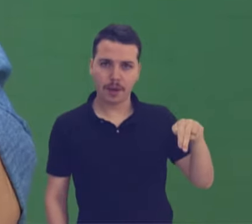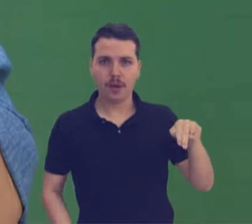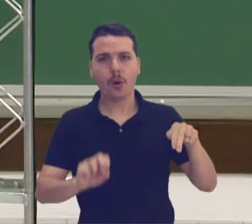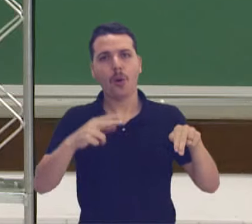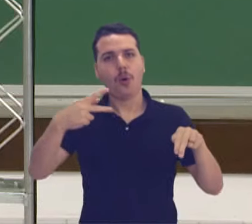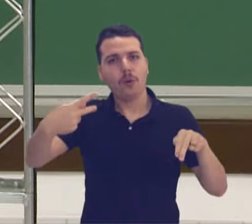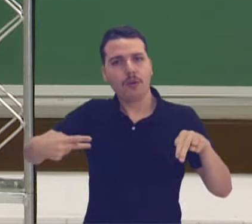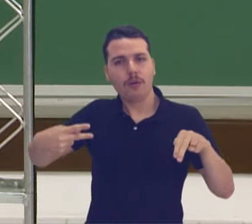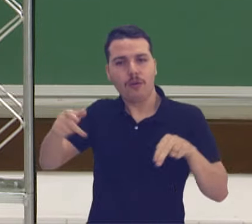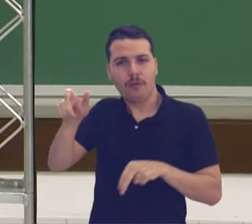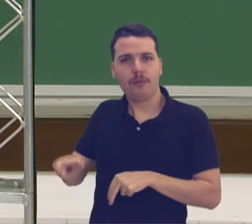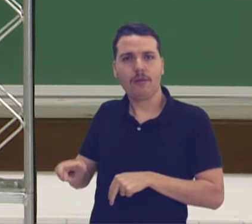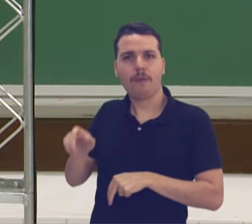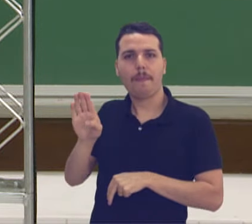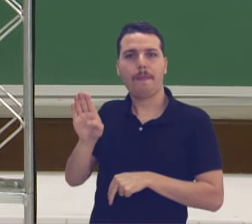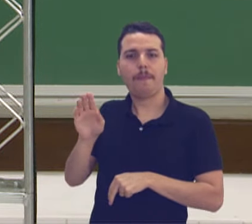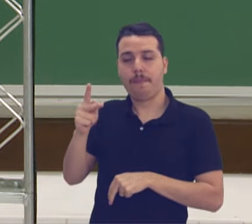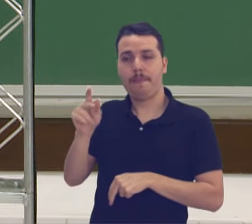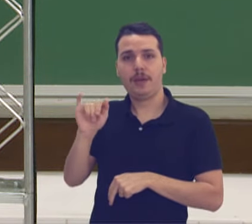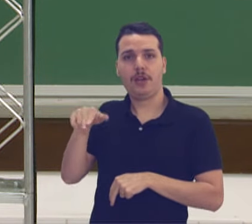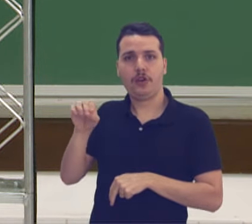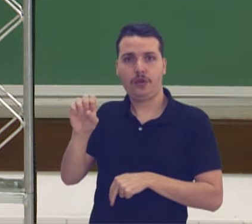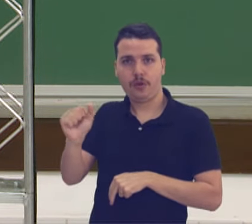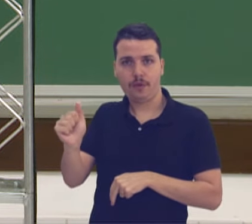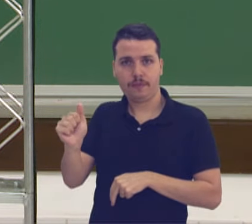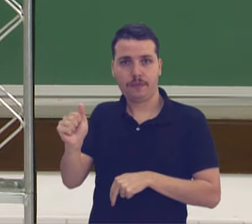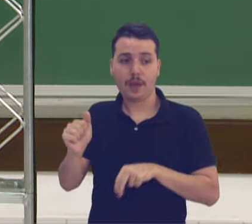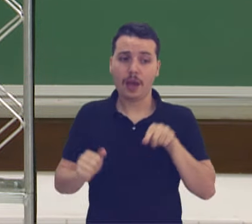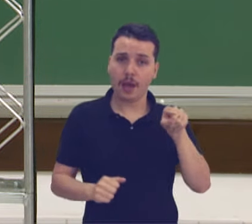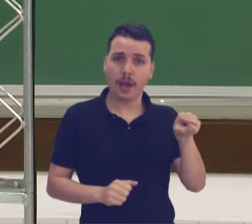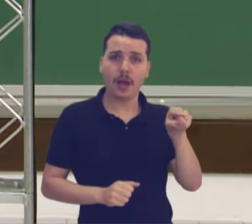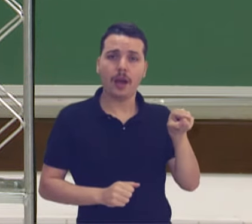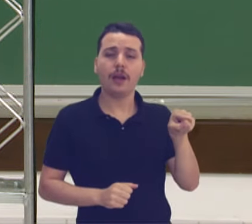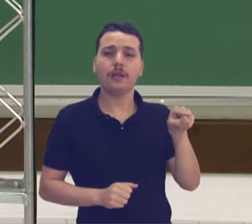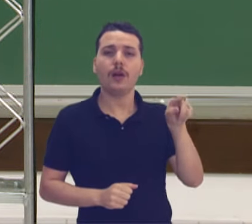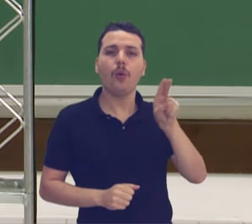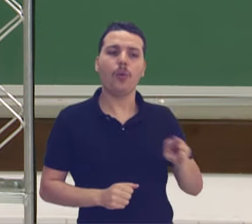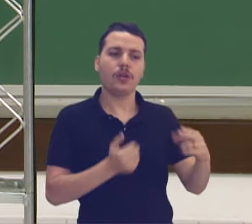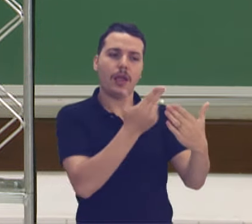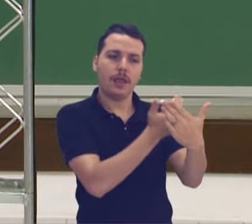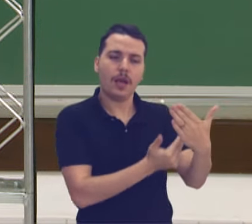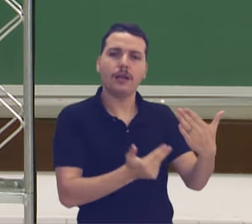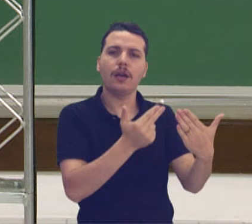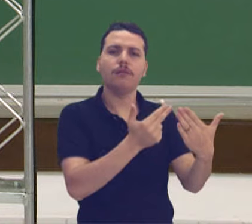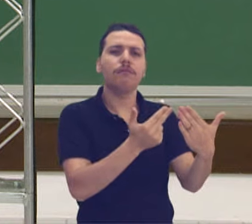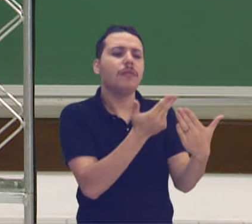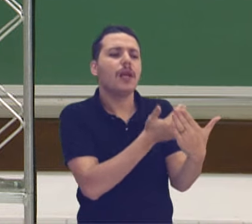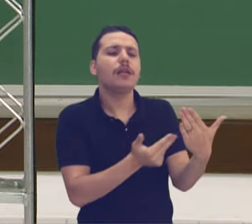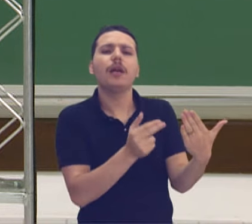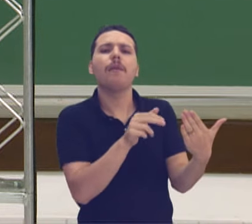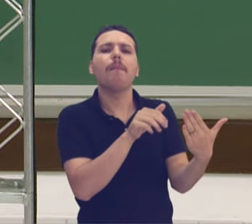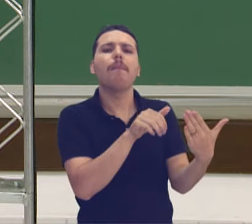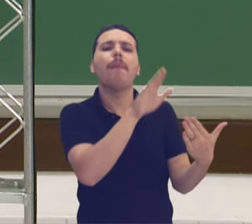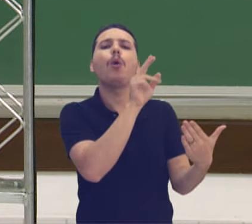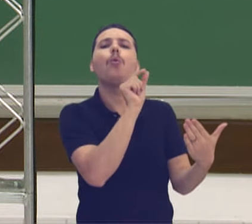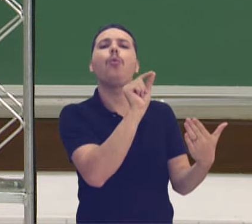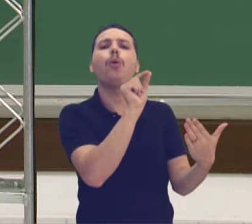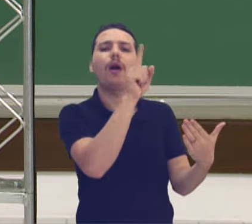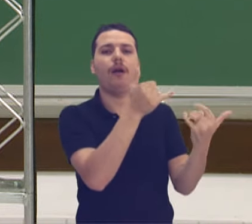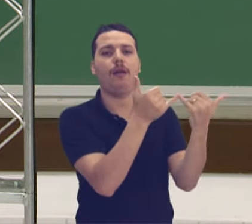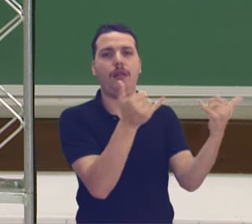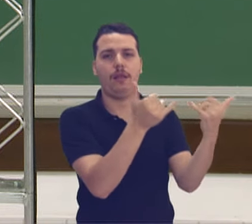viu ele vai trabalhar o bem no trabalho com desenho o desenho formado por que basicamente vinhos